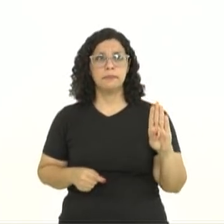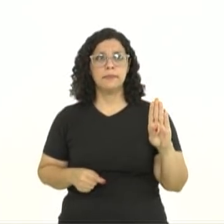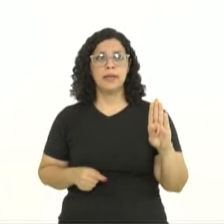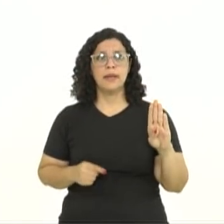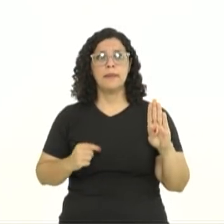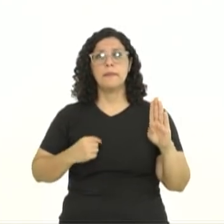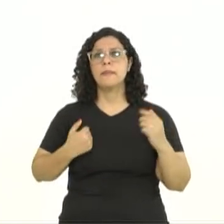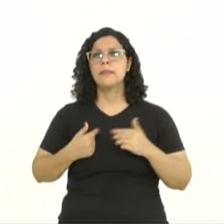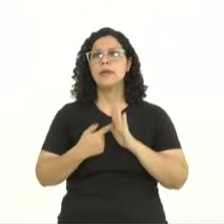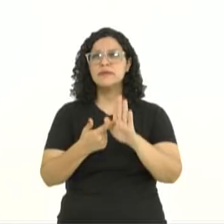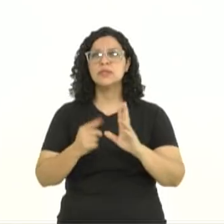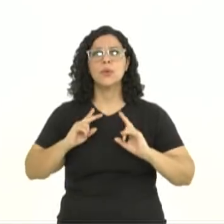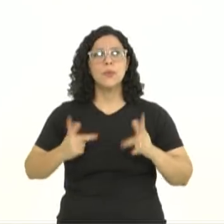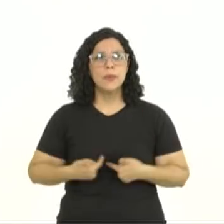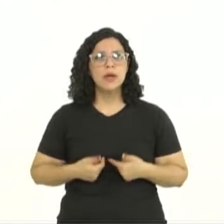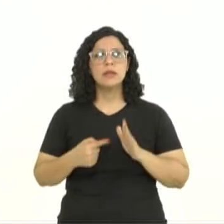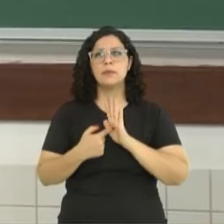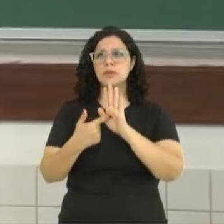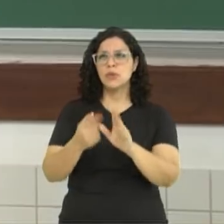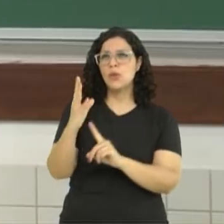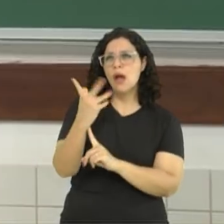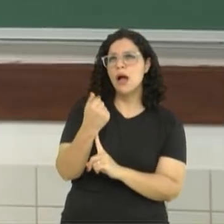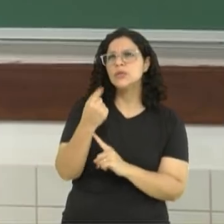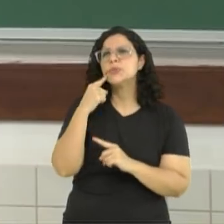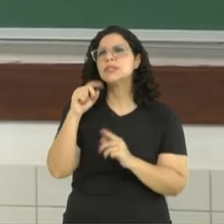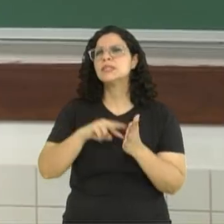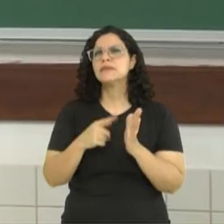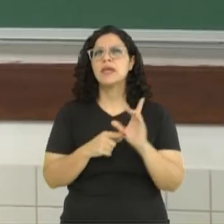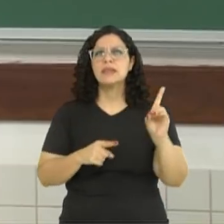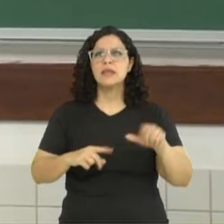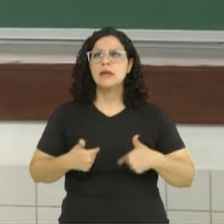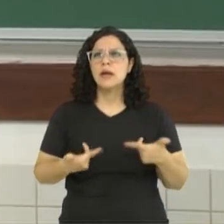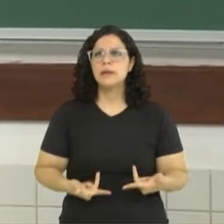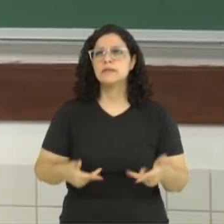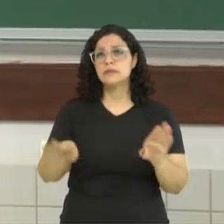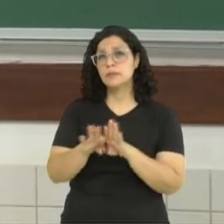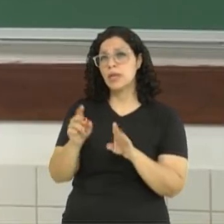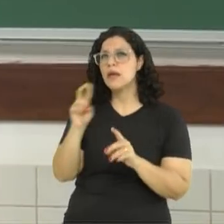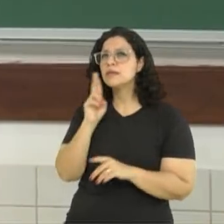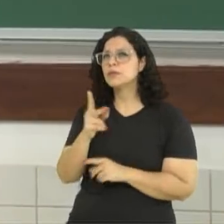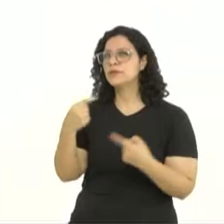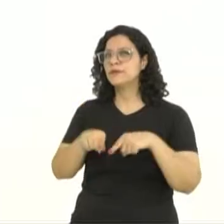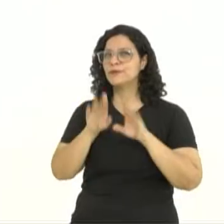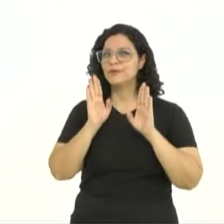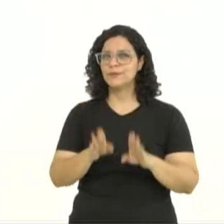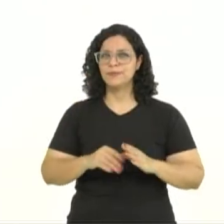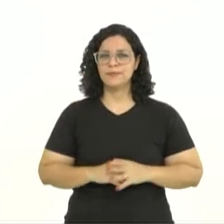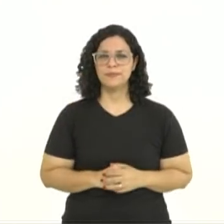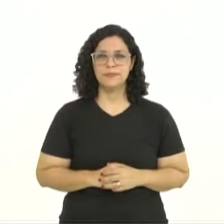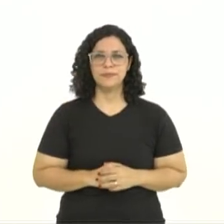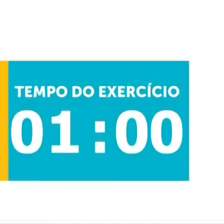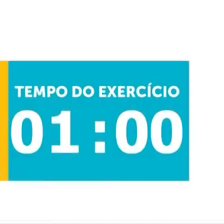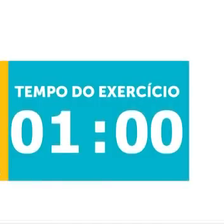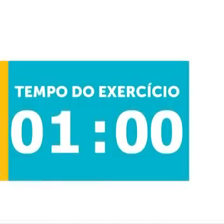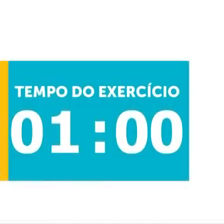Expressão artística? Manifestação artística? Dá uma pensadinha, responde para mim e já voltamos.